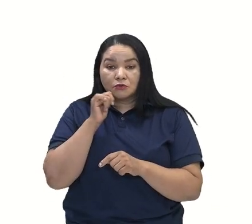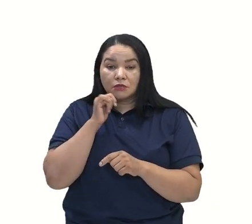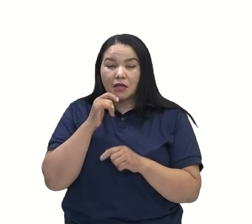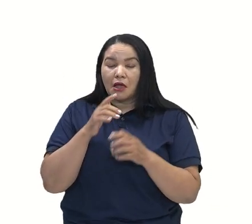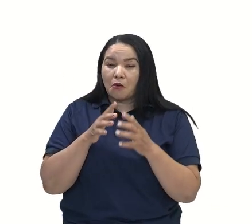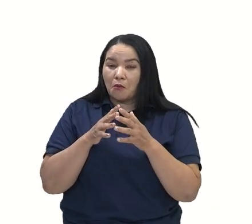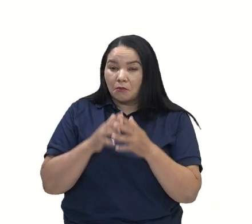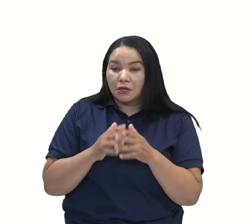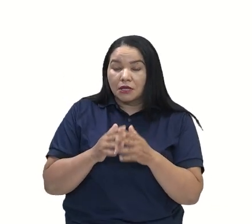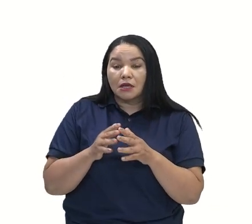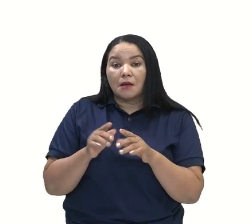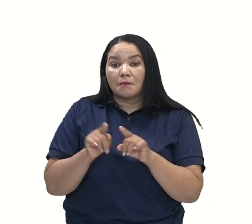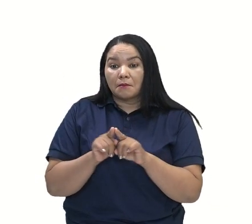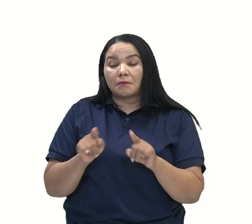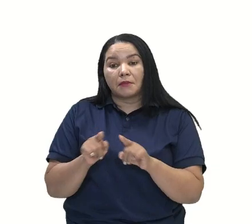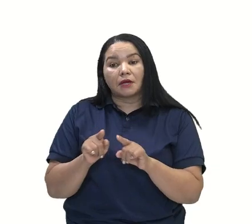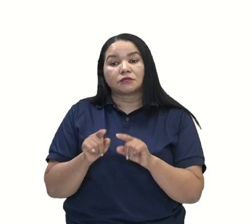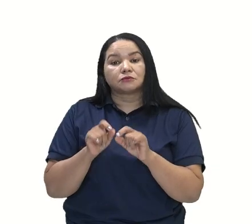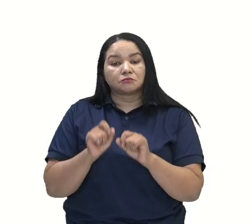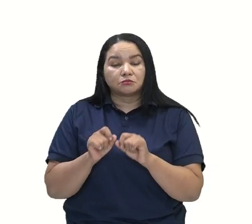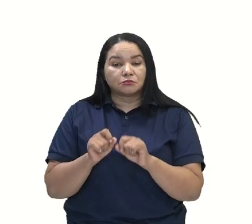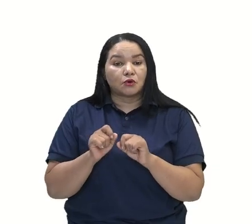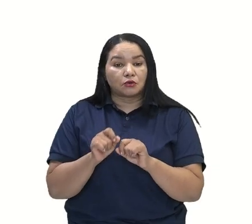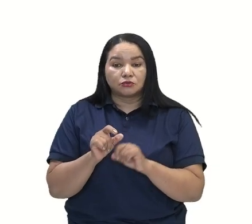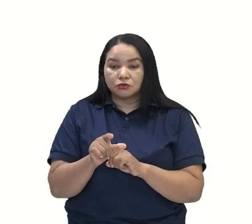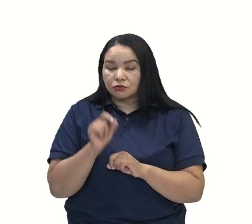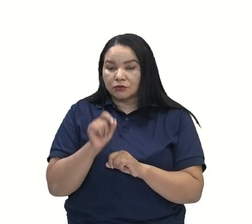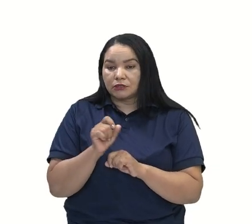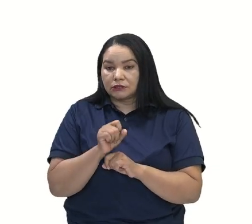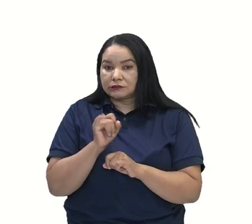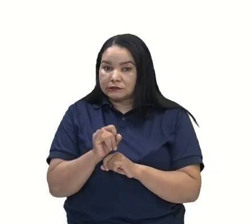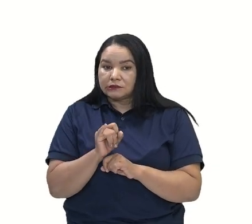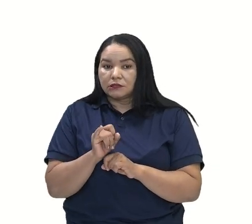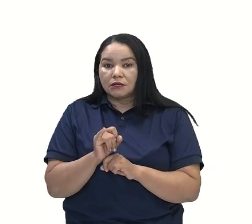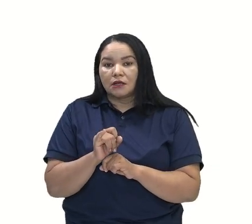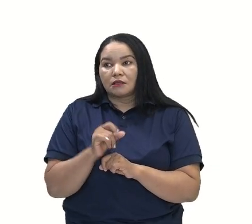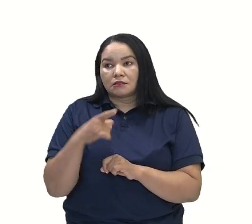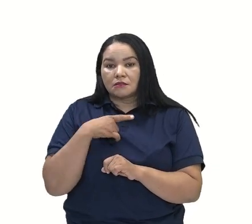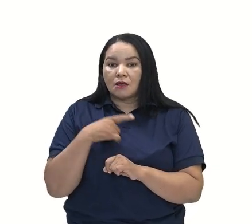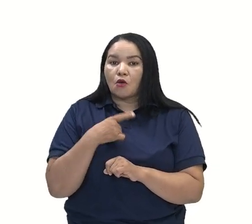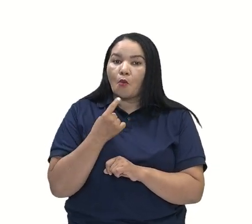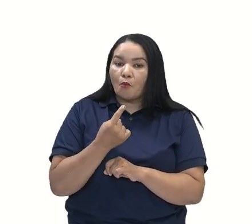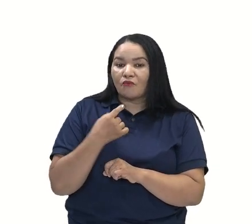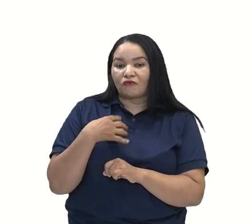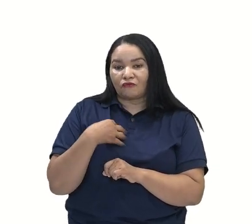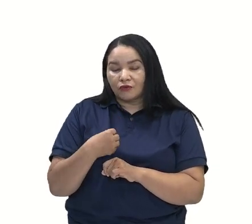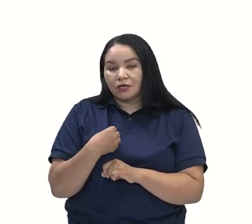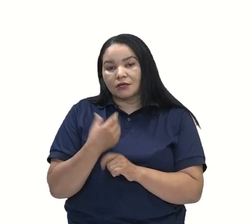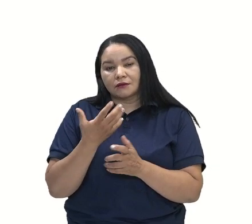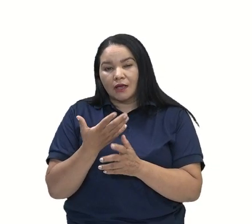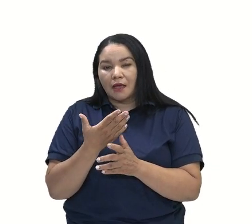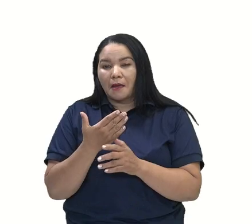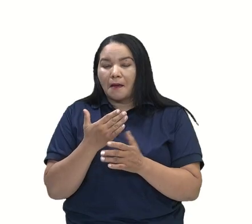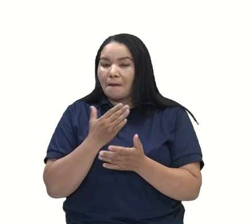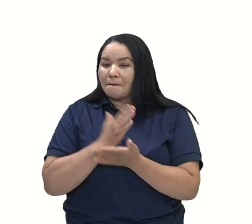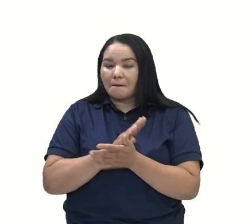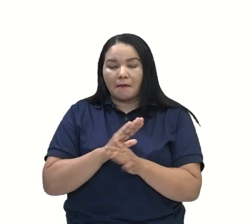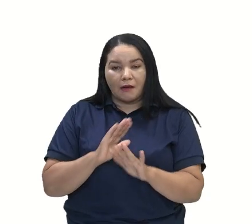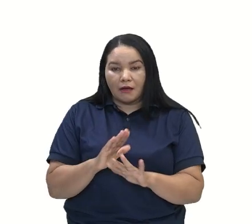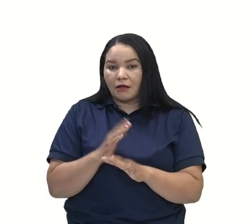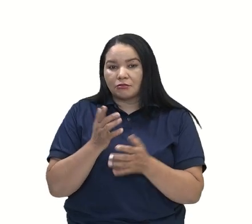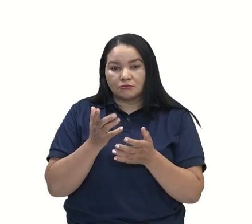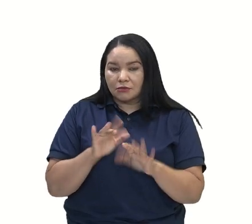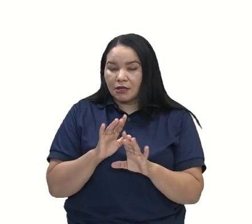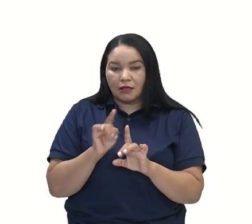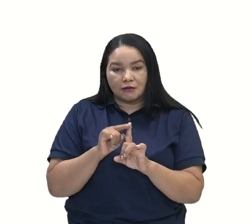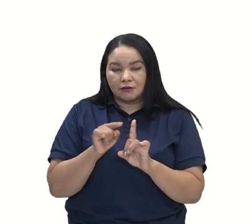né? Geralmente, ela escolhe fazer isso quando ela tem ali um filho e já quer encerrar, né? Não quer mais